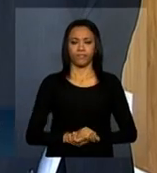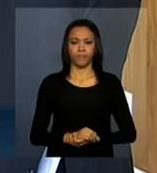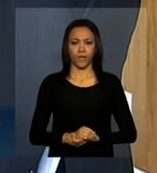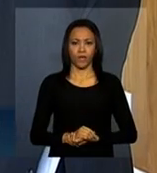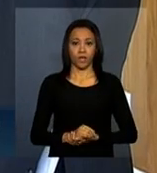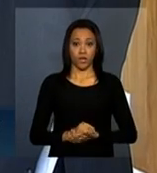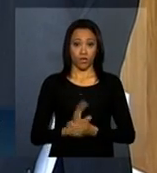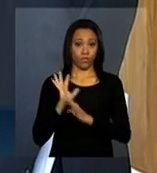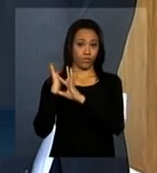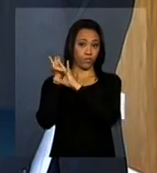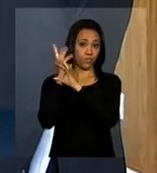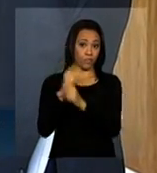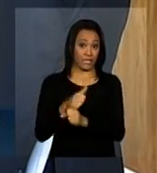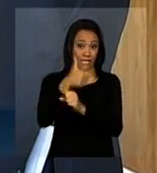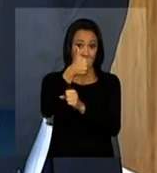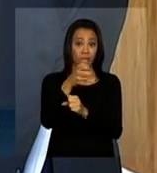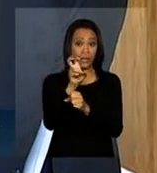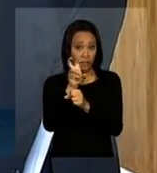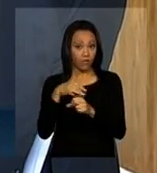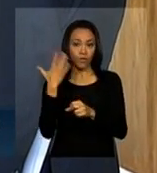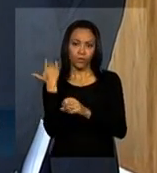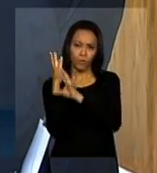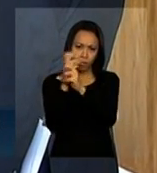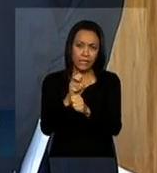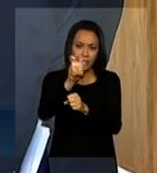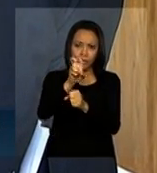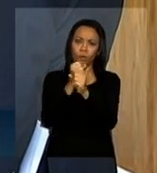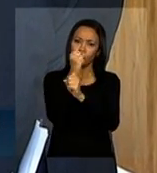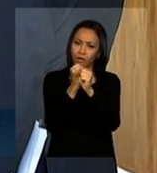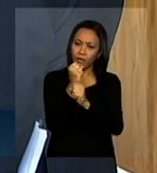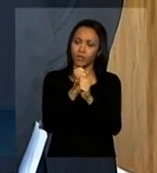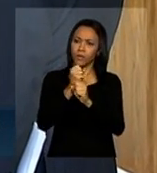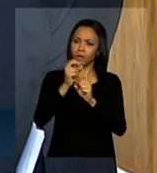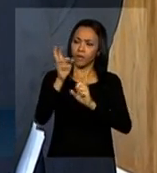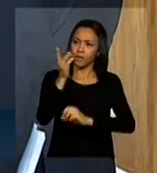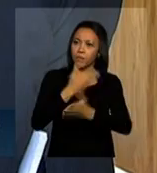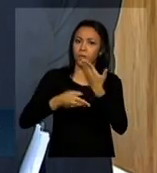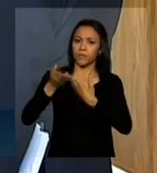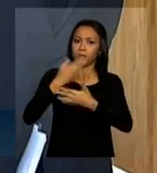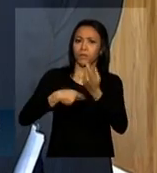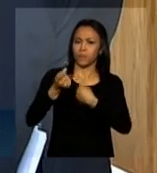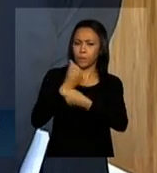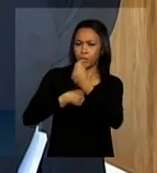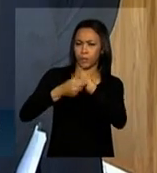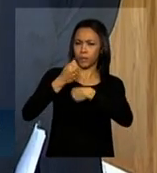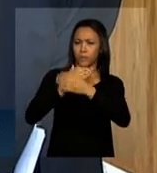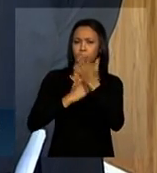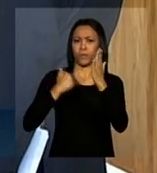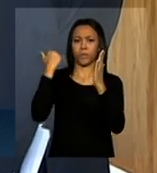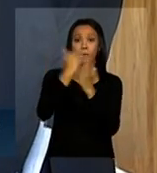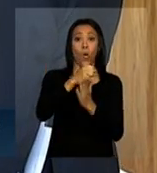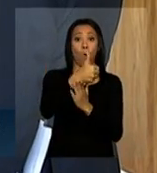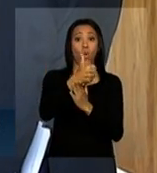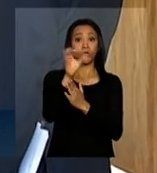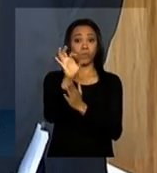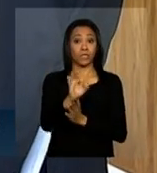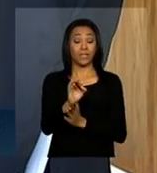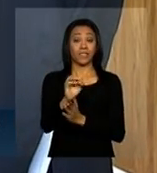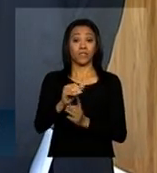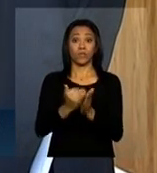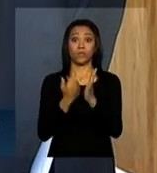Nos últimos 5 anos, o fluxo comercial entre os dois países aumentou 11%, passou de 53